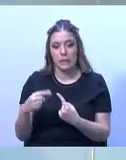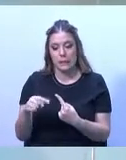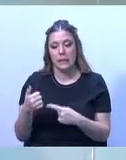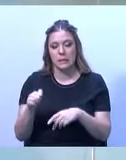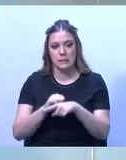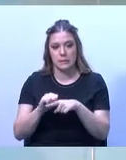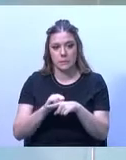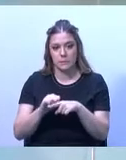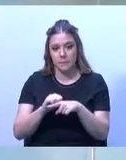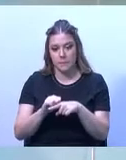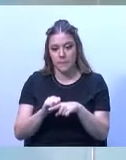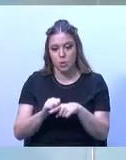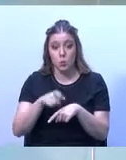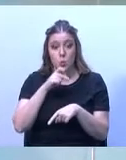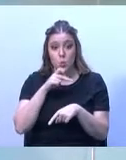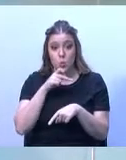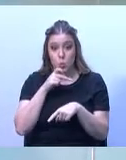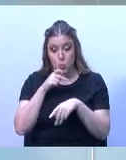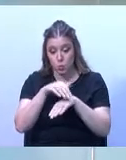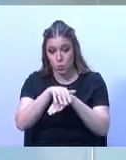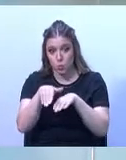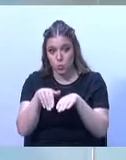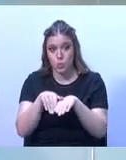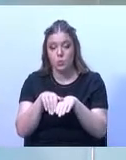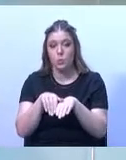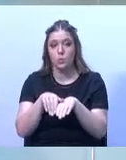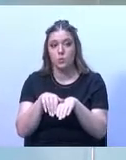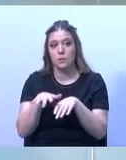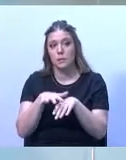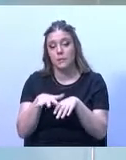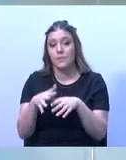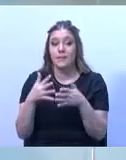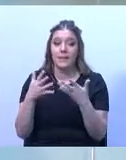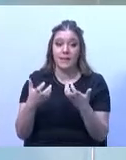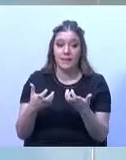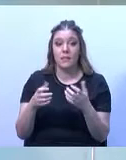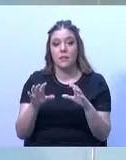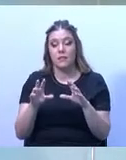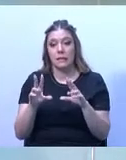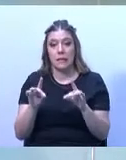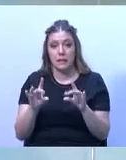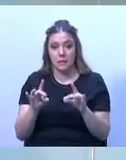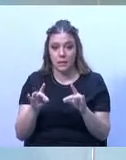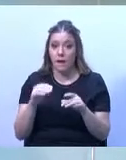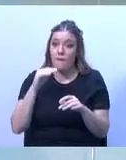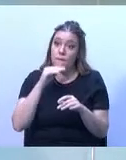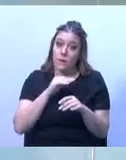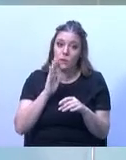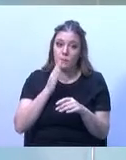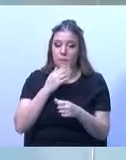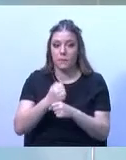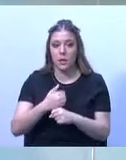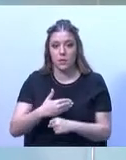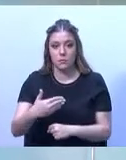de aço, de ambientes úmidos e quentes ou frios, portanto isto temos que considerar também a profissão. Não tendo esse tipo